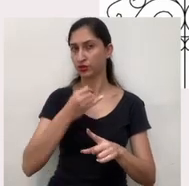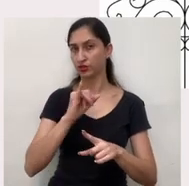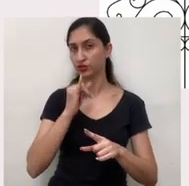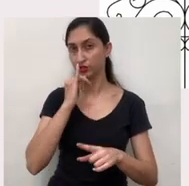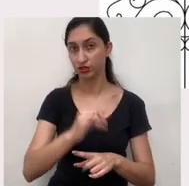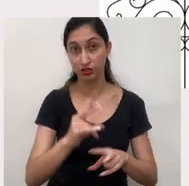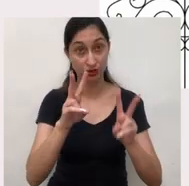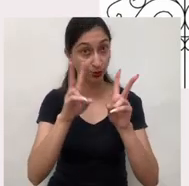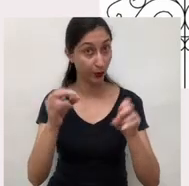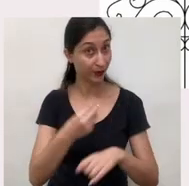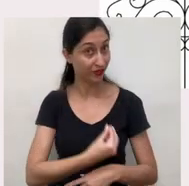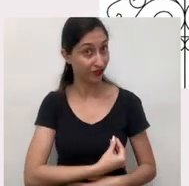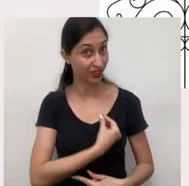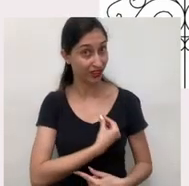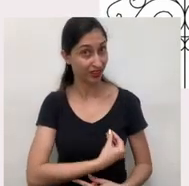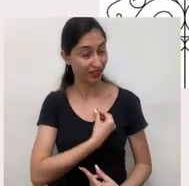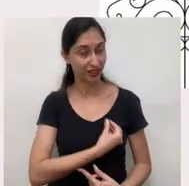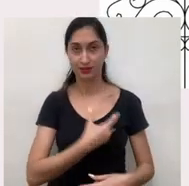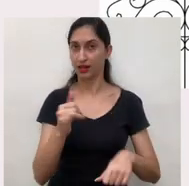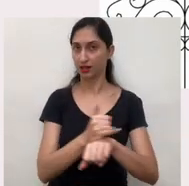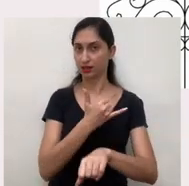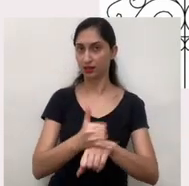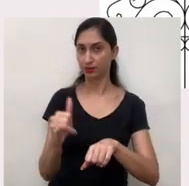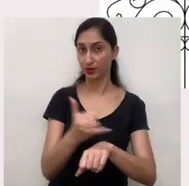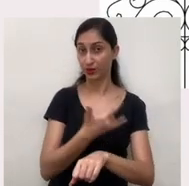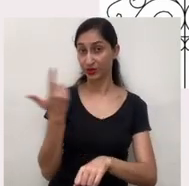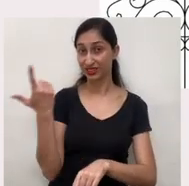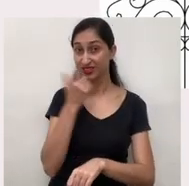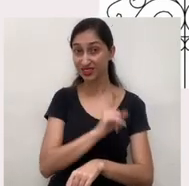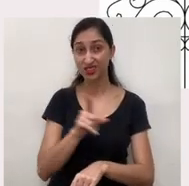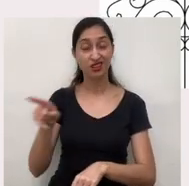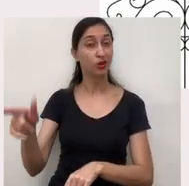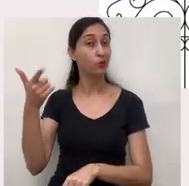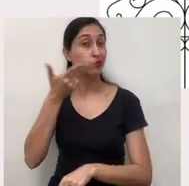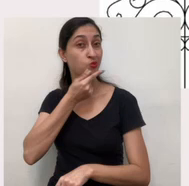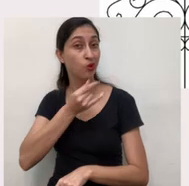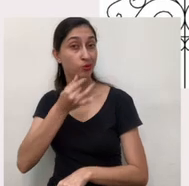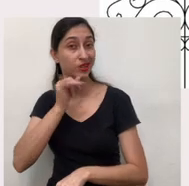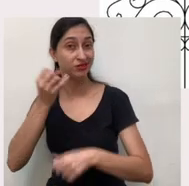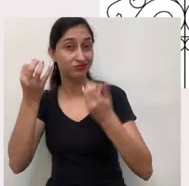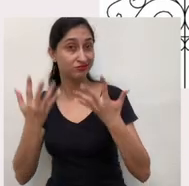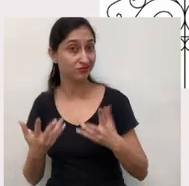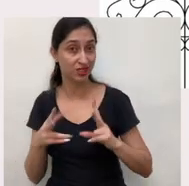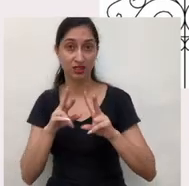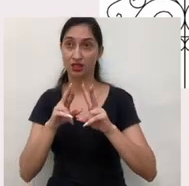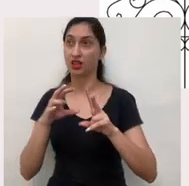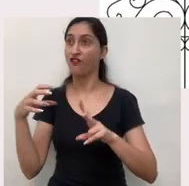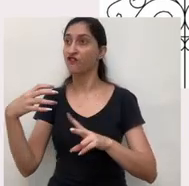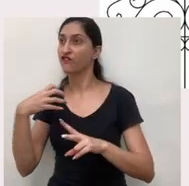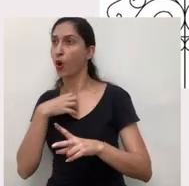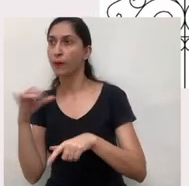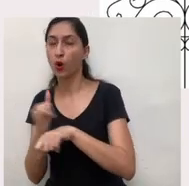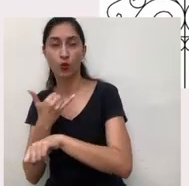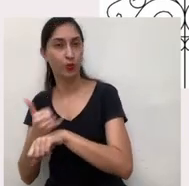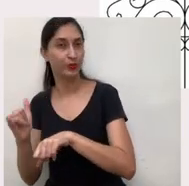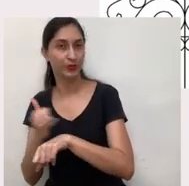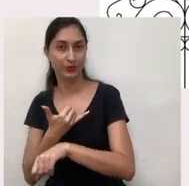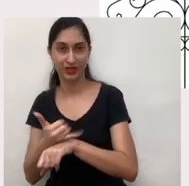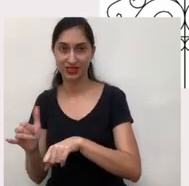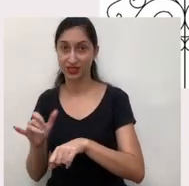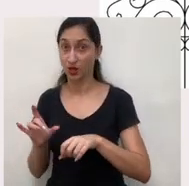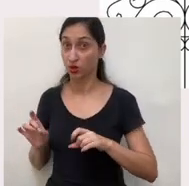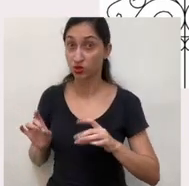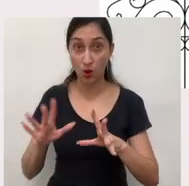né, o Didi Berman vai dizer que as formas elas não sobrevivem às outras, mas a si próprias,